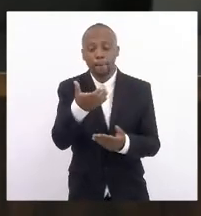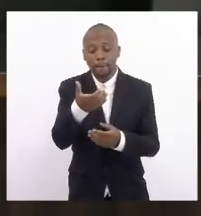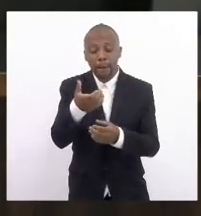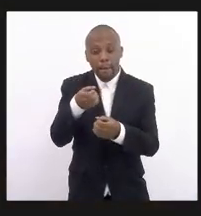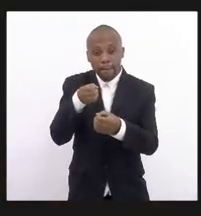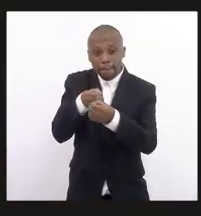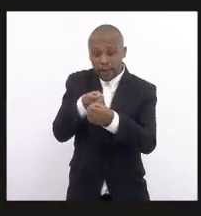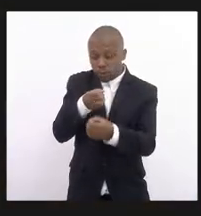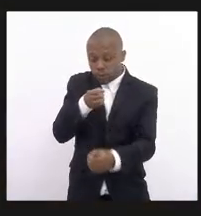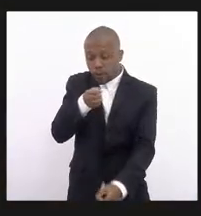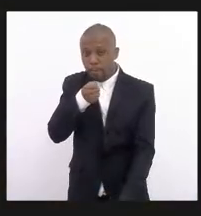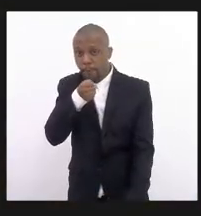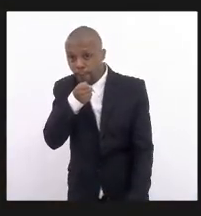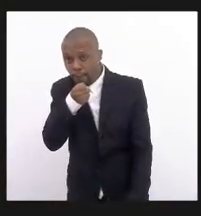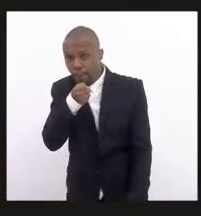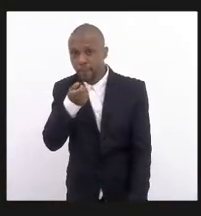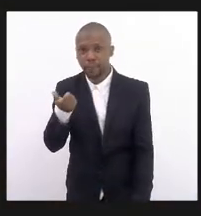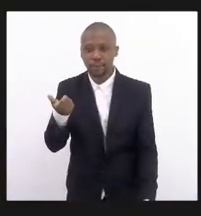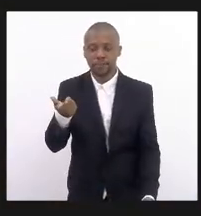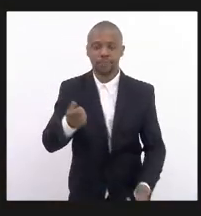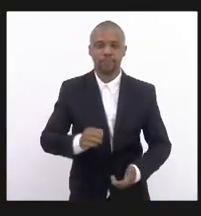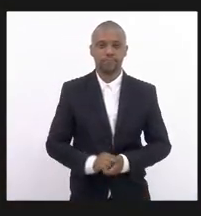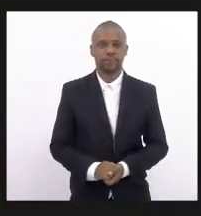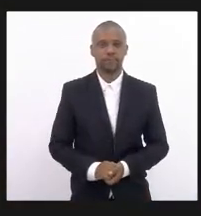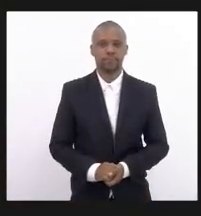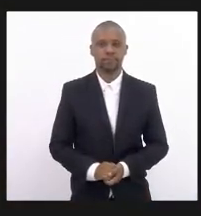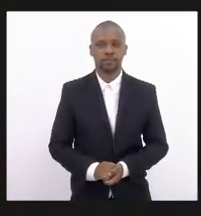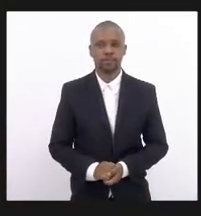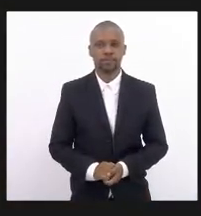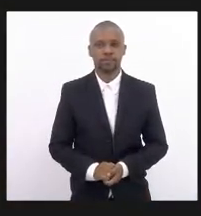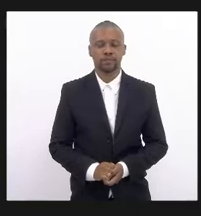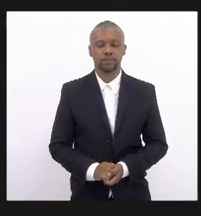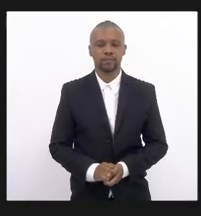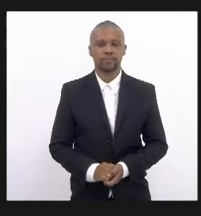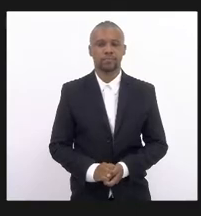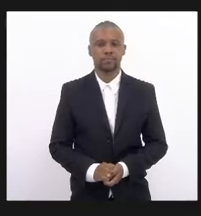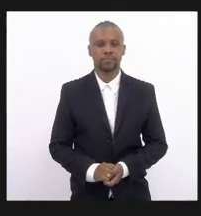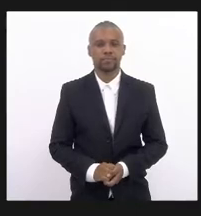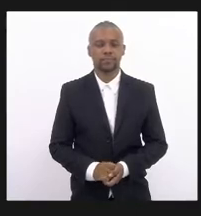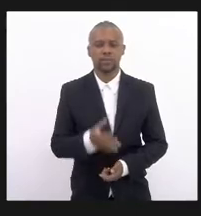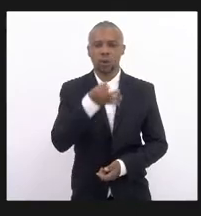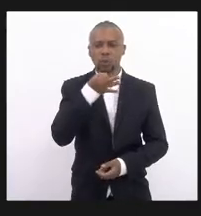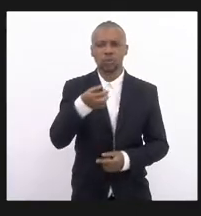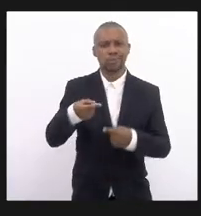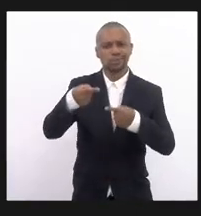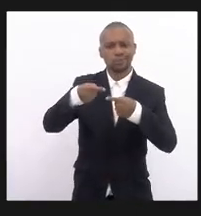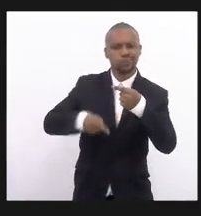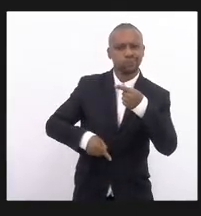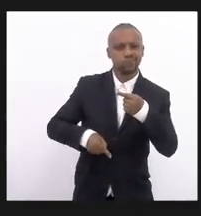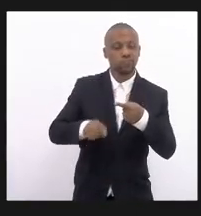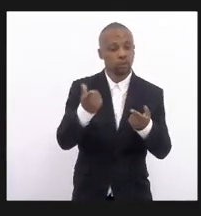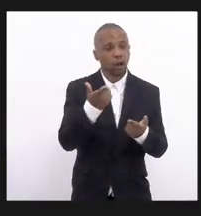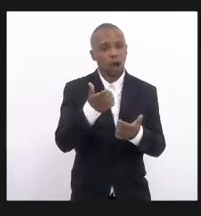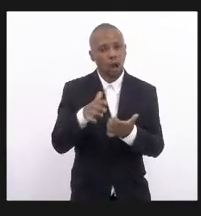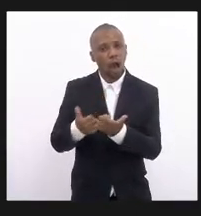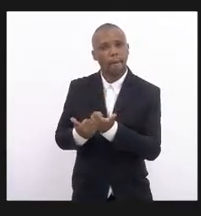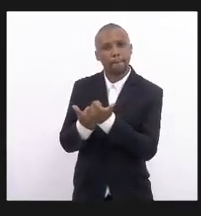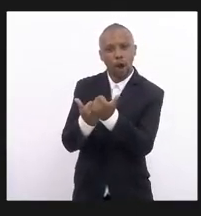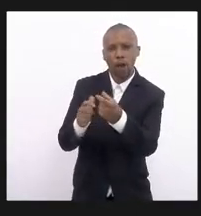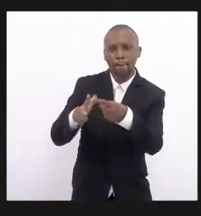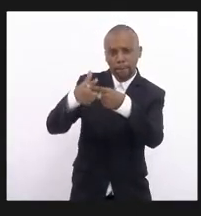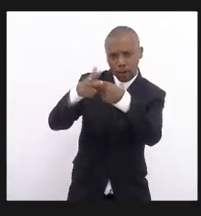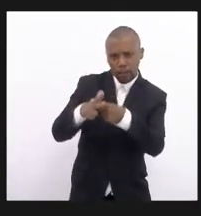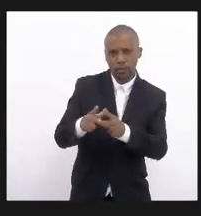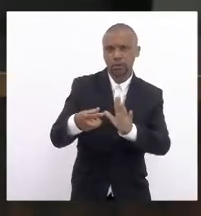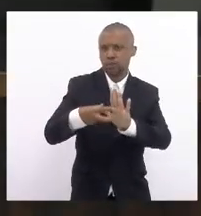favor, Marcelo, mais próximo. pela manutenção, salvo destaque, senhor